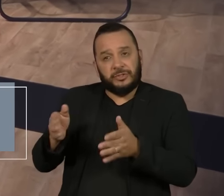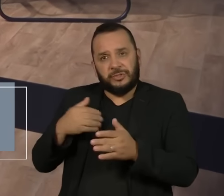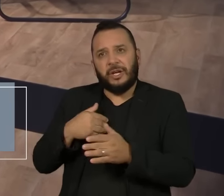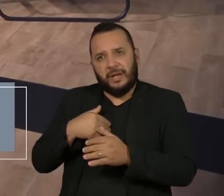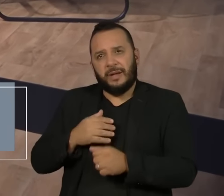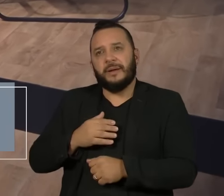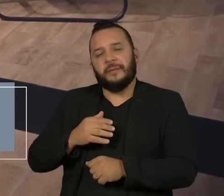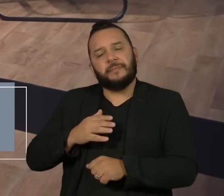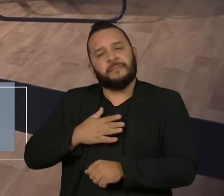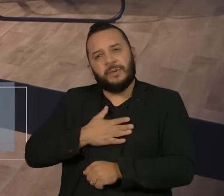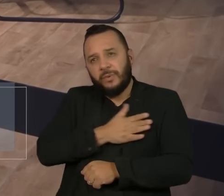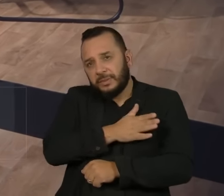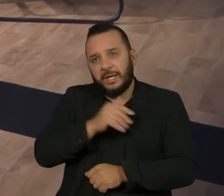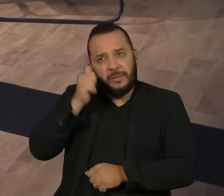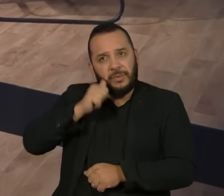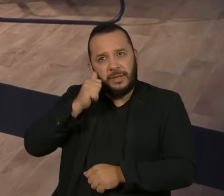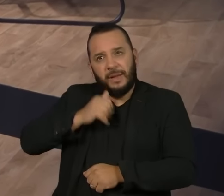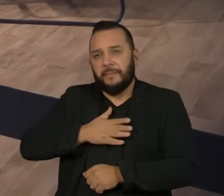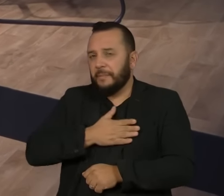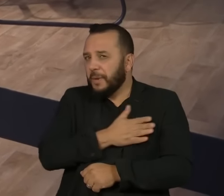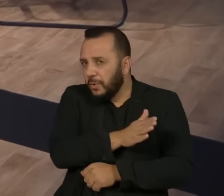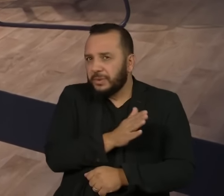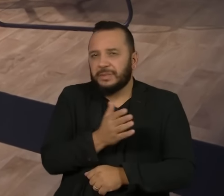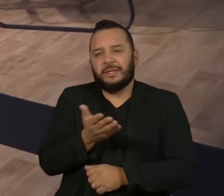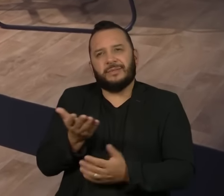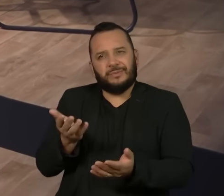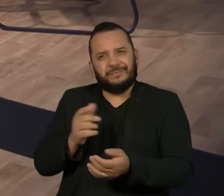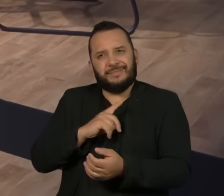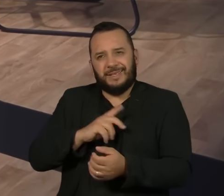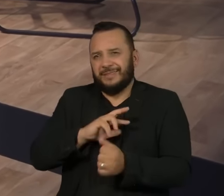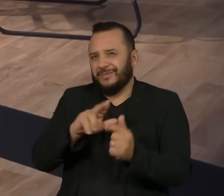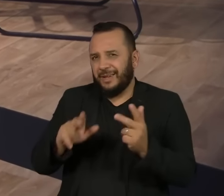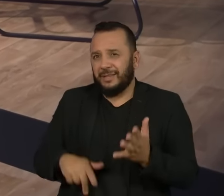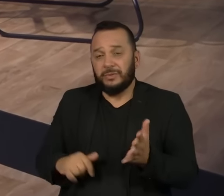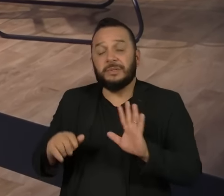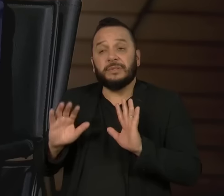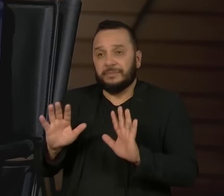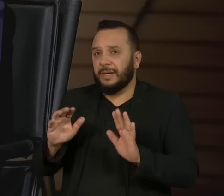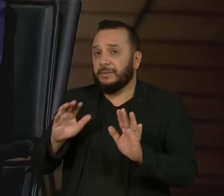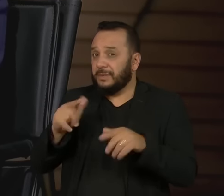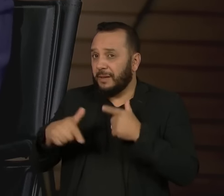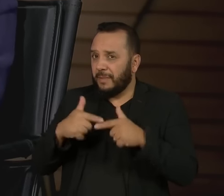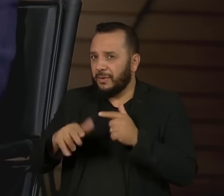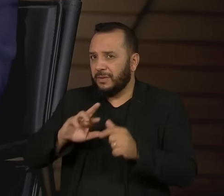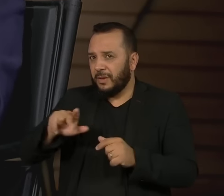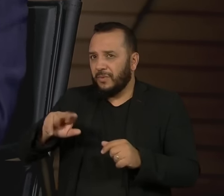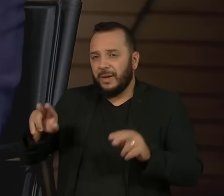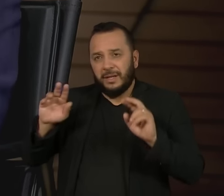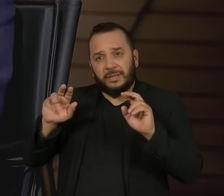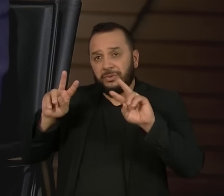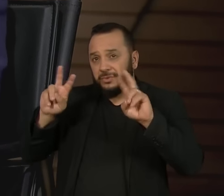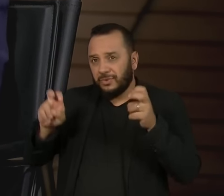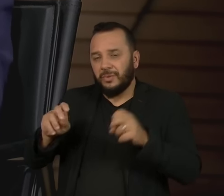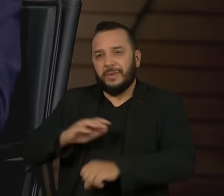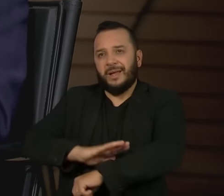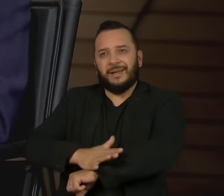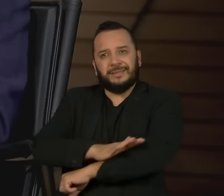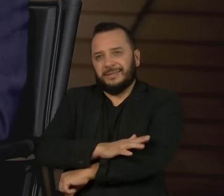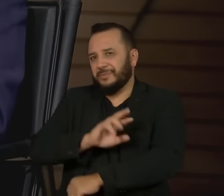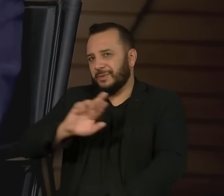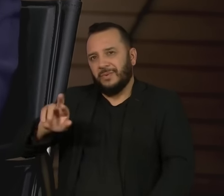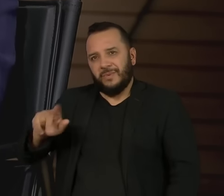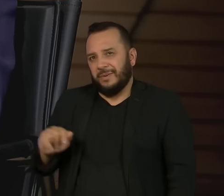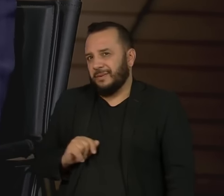contexto histórico. A obra é muito maior. A obra não é sobre isso, não é sobre racismo. Então, concordo com o Ricardo, concordo com o